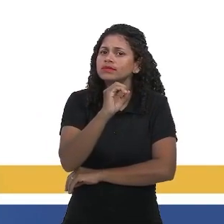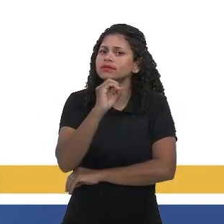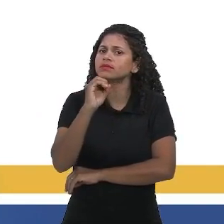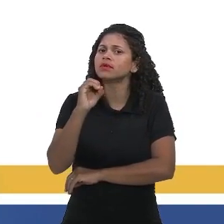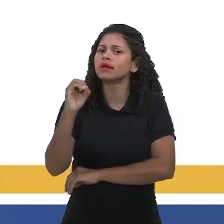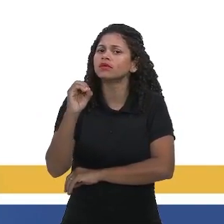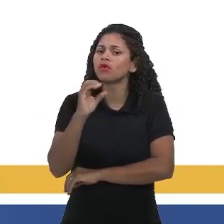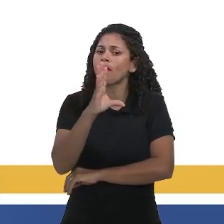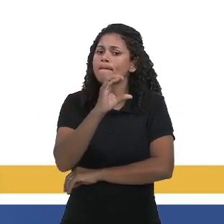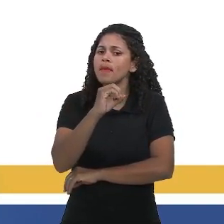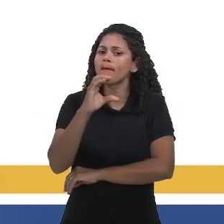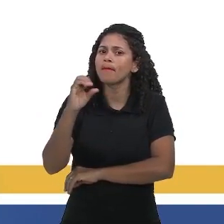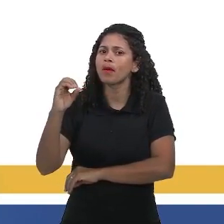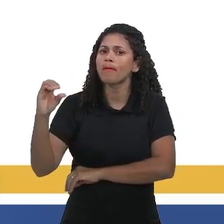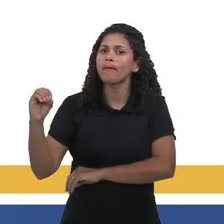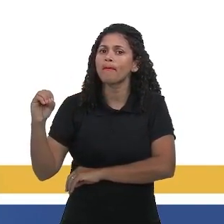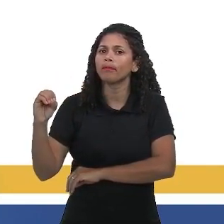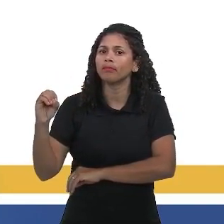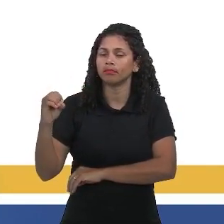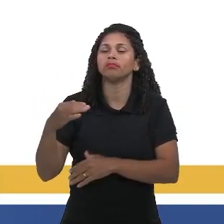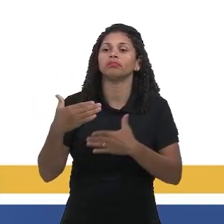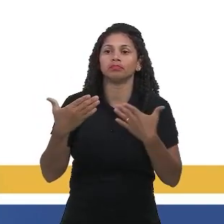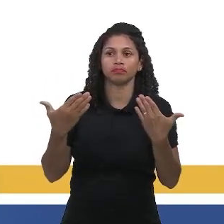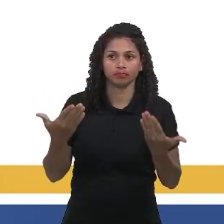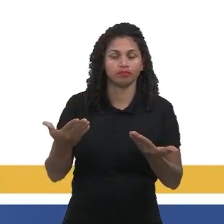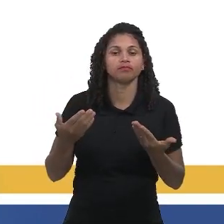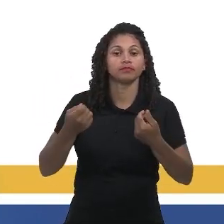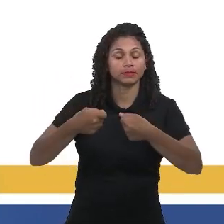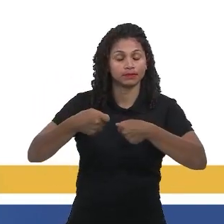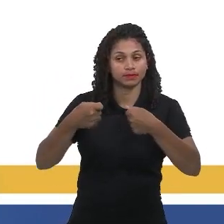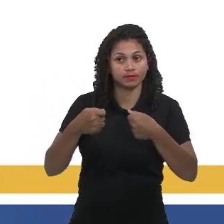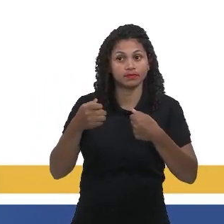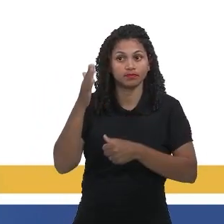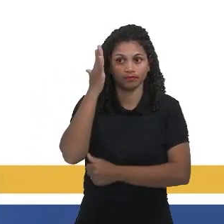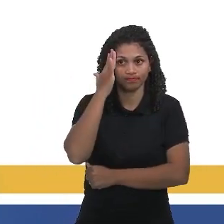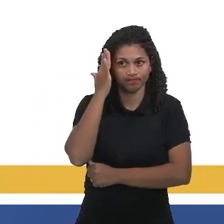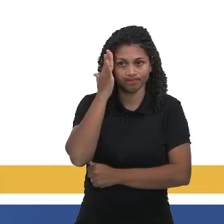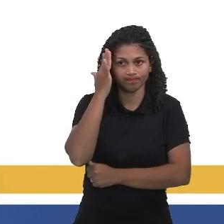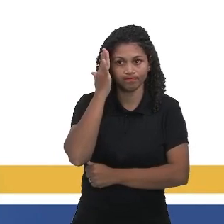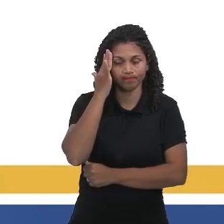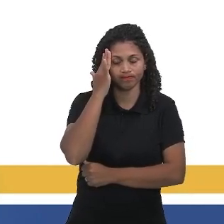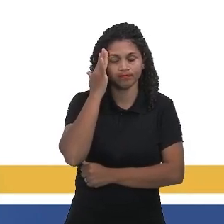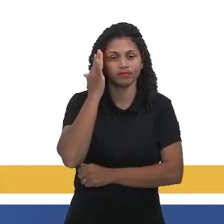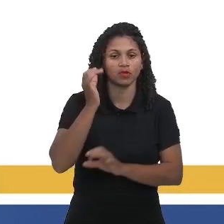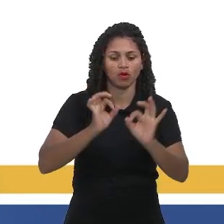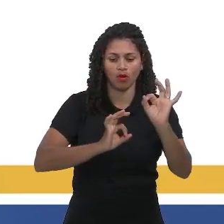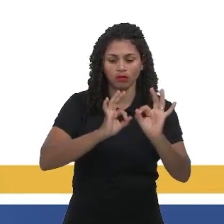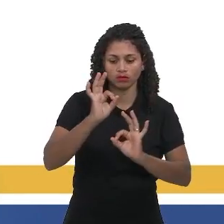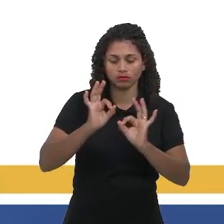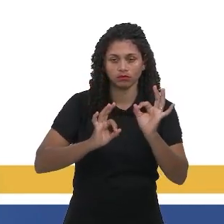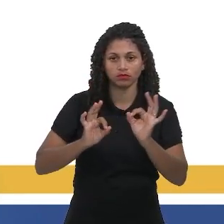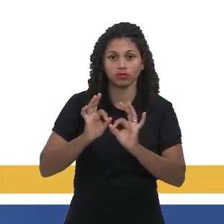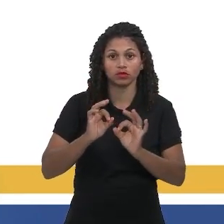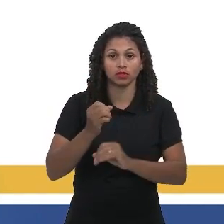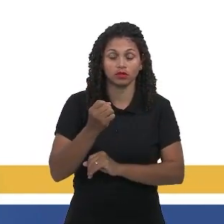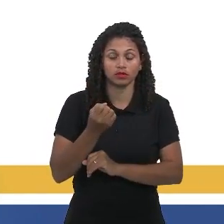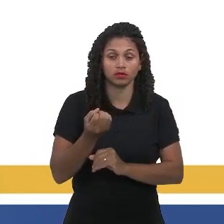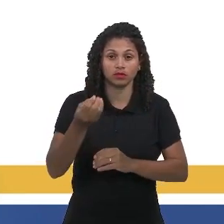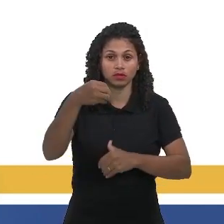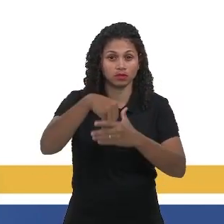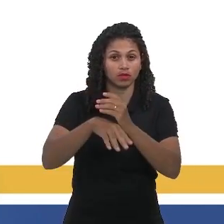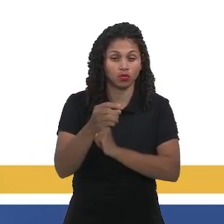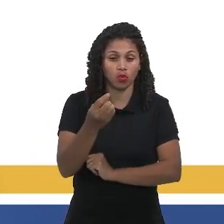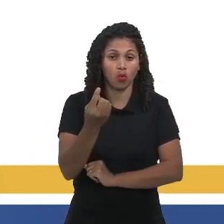porém o problema é muito claro ele quer que você trabalhe as unidades eh trabalho as coordenadas numa mesma unidade ou seja dentro de uma mesma